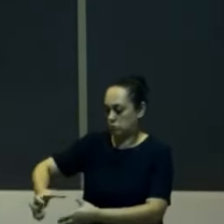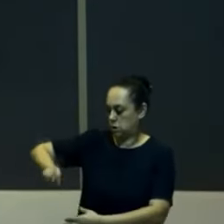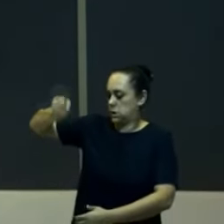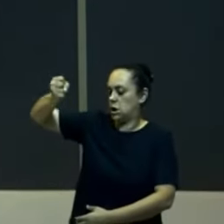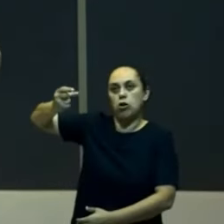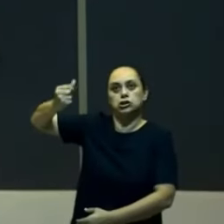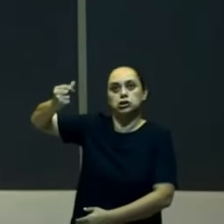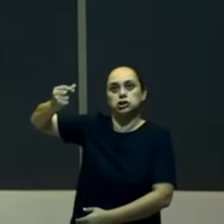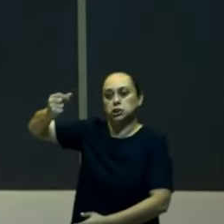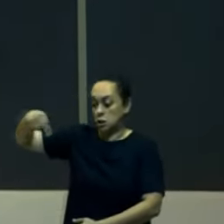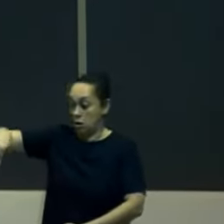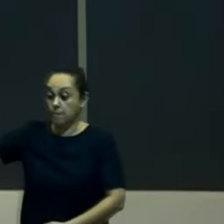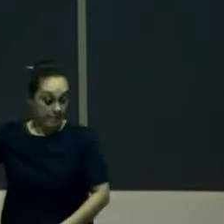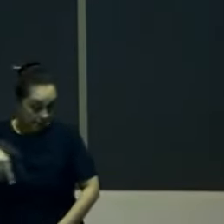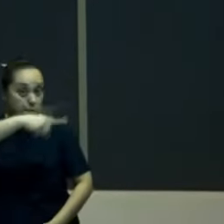essa viagem.